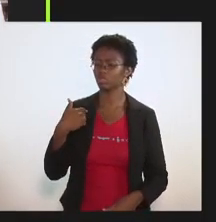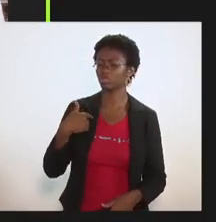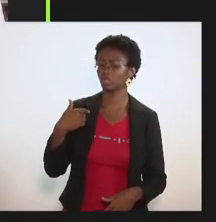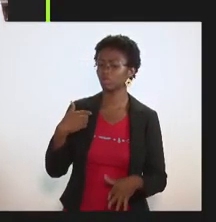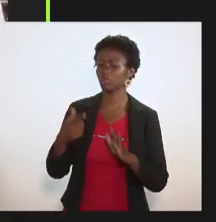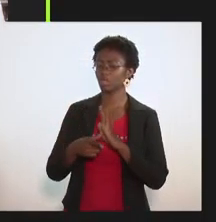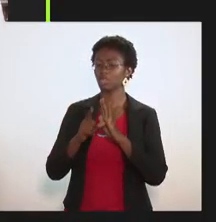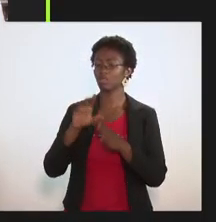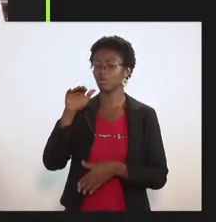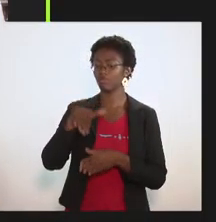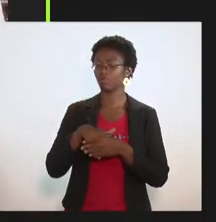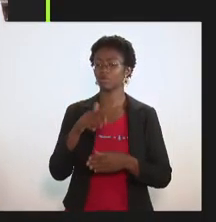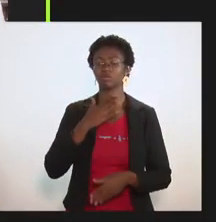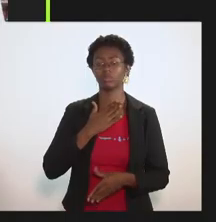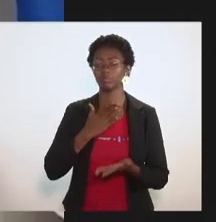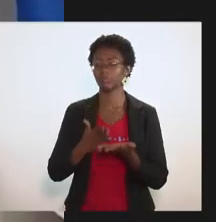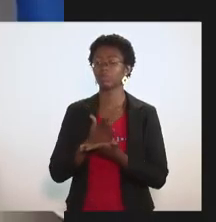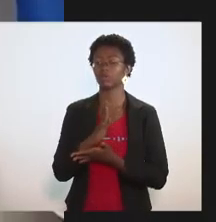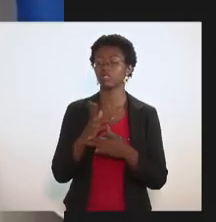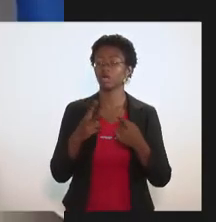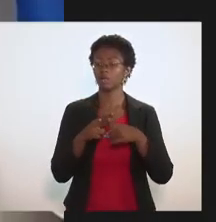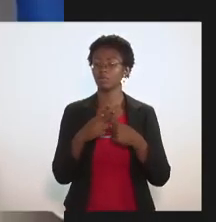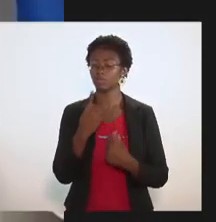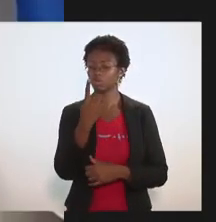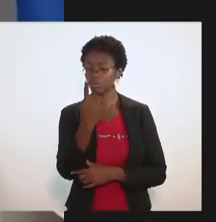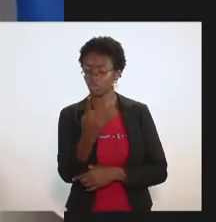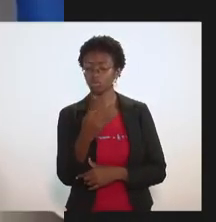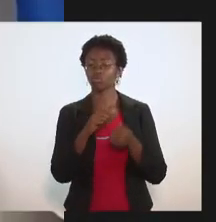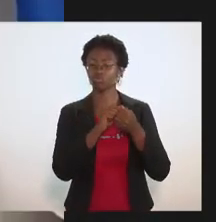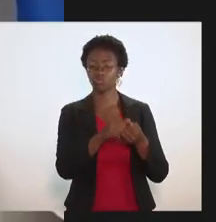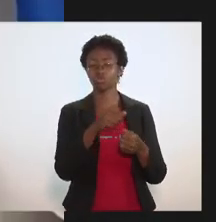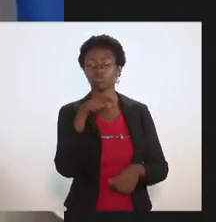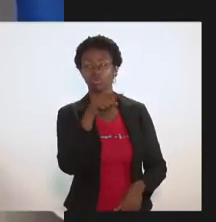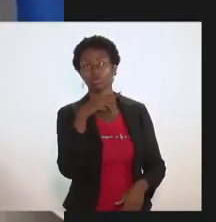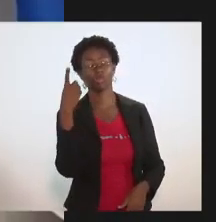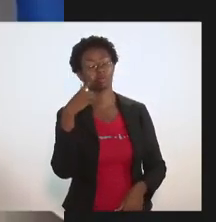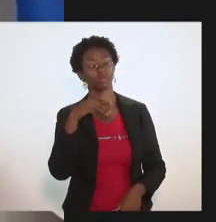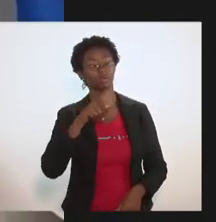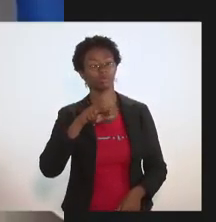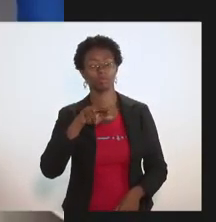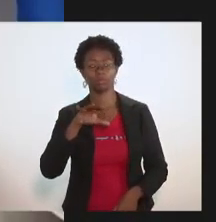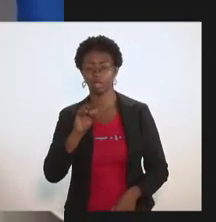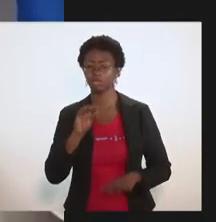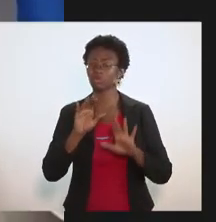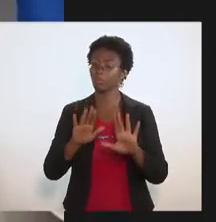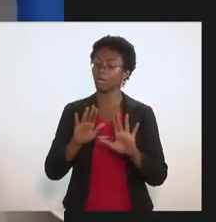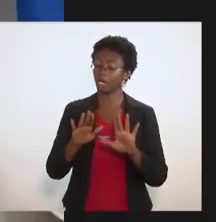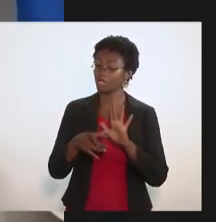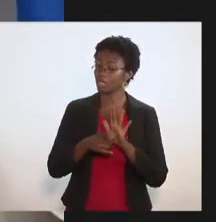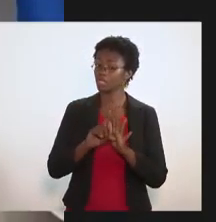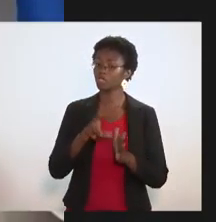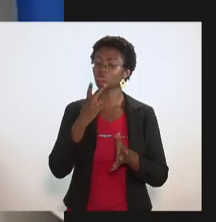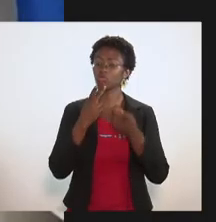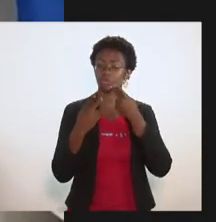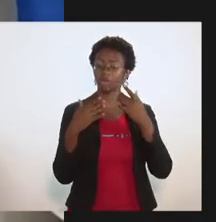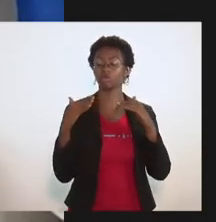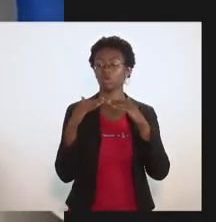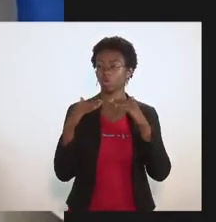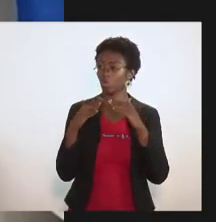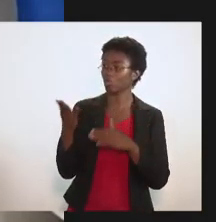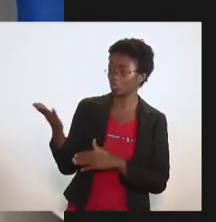porque também fica uma mensagem que não é um salvo-conduto para as igrejas fazerem o que bem entenderem. Isso. Então, acertado, acho acertada a